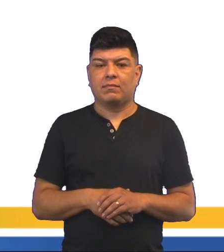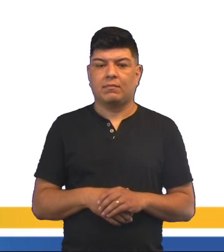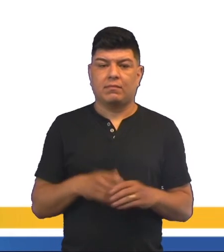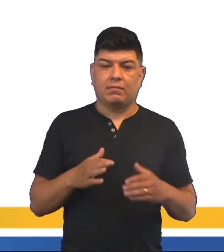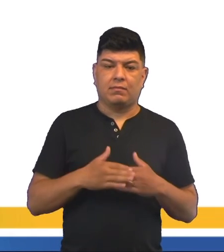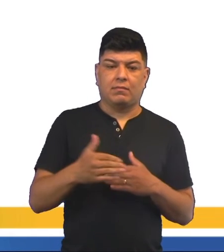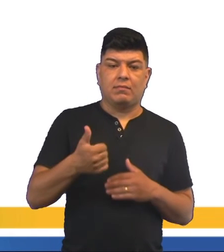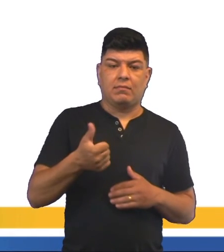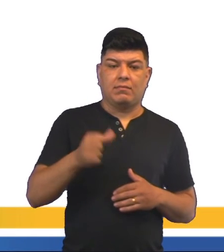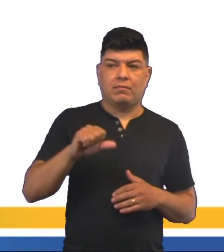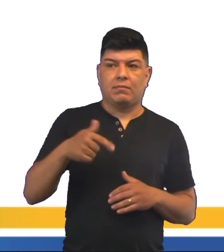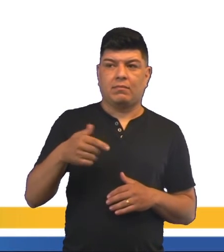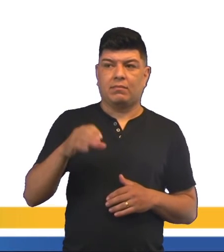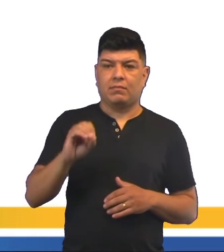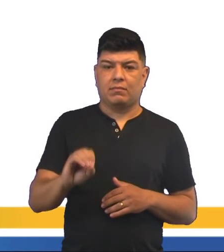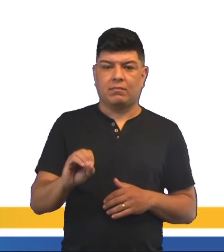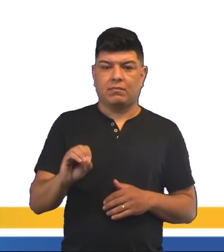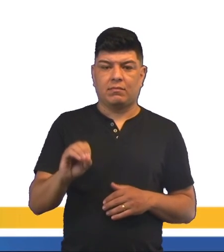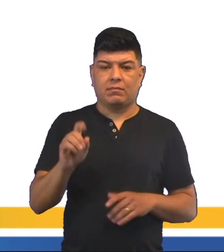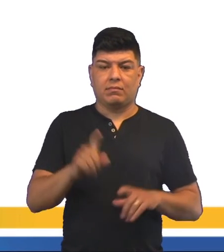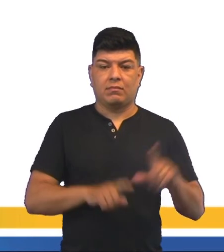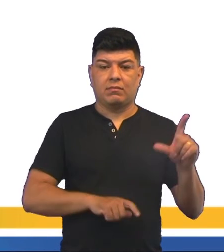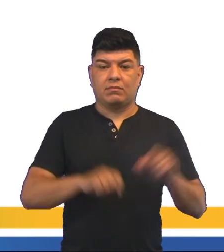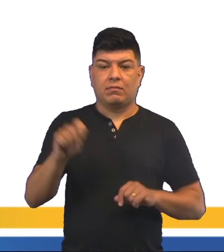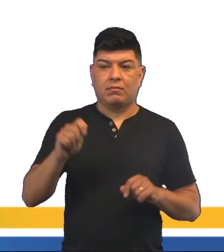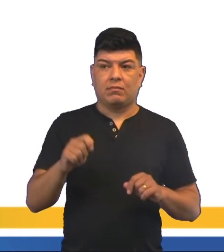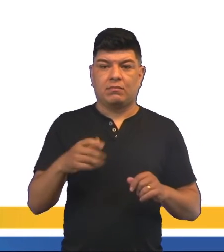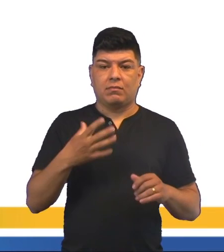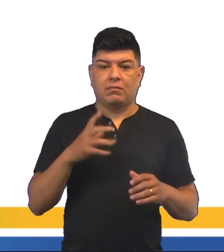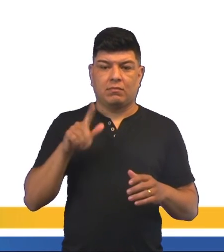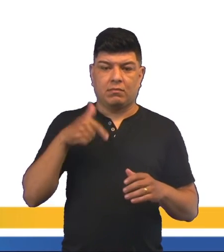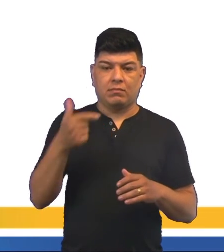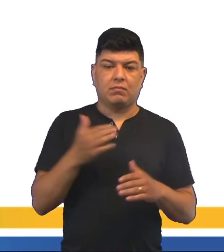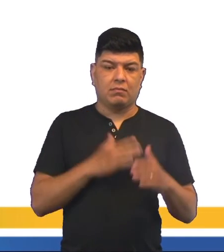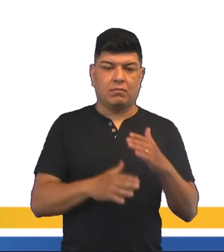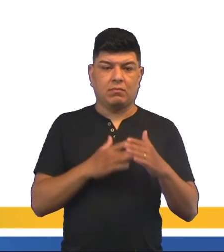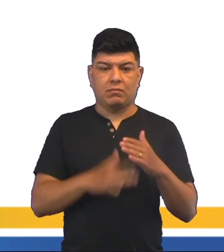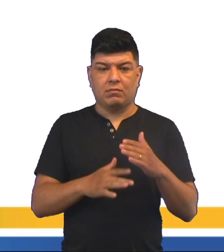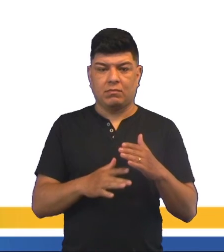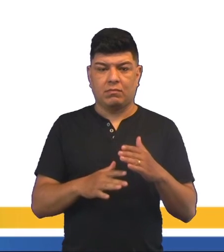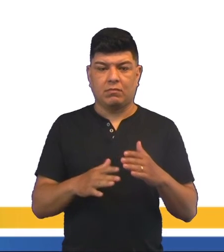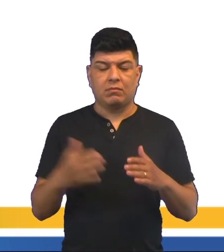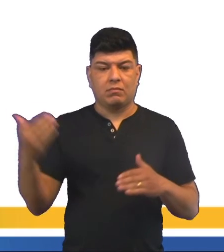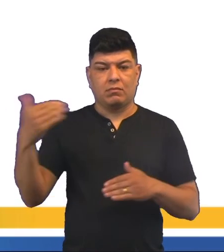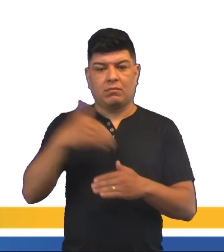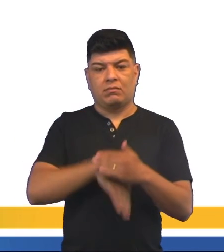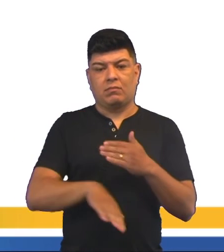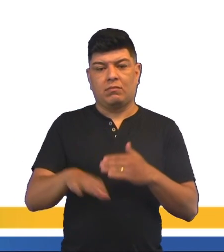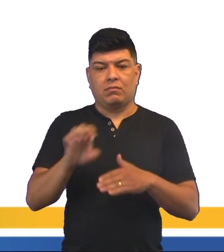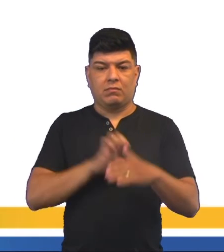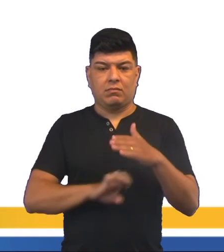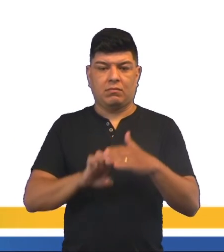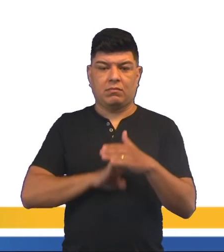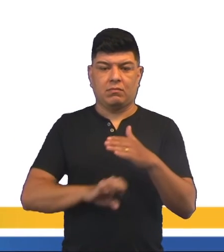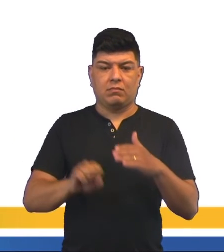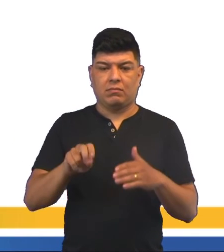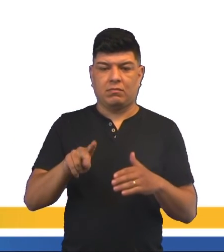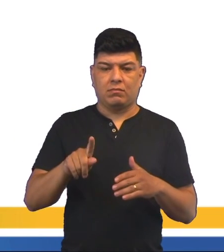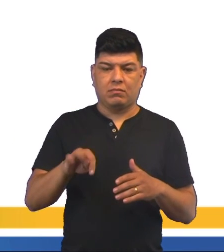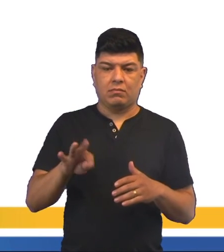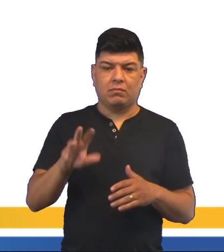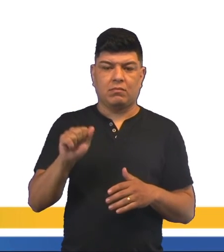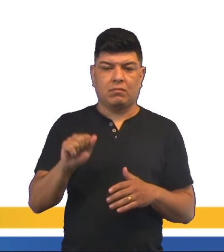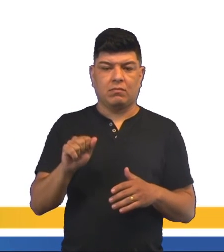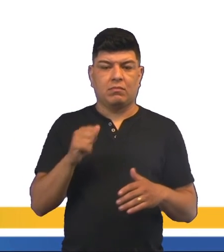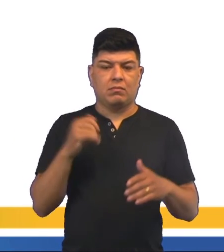A partir de 1970, o Acre recebe outro fluxo migratório, com a vinda de grandes empresários